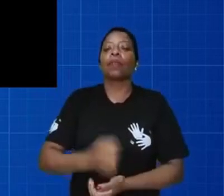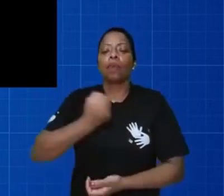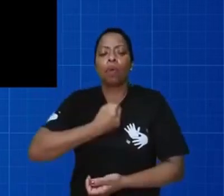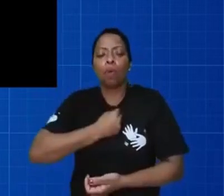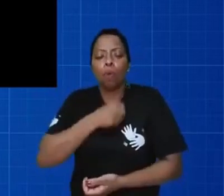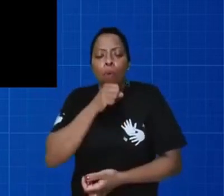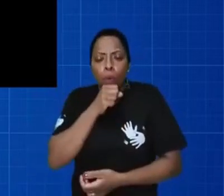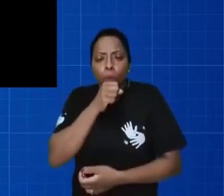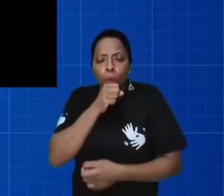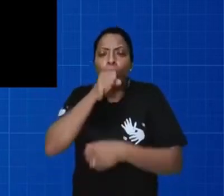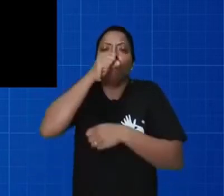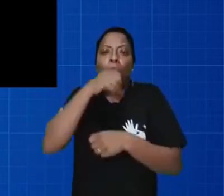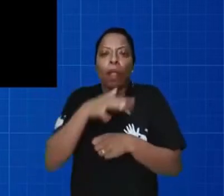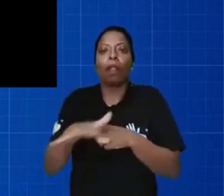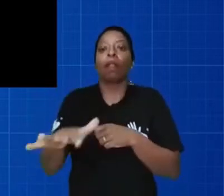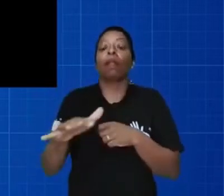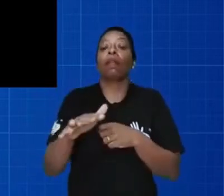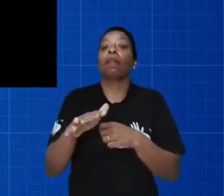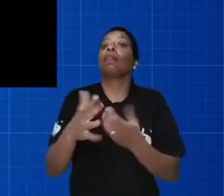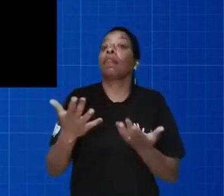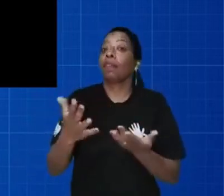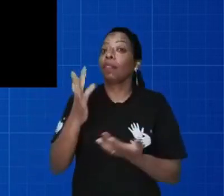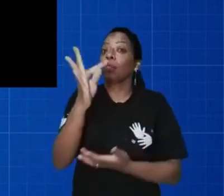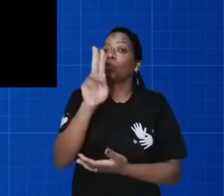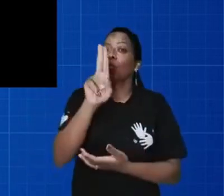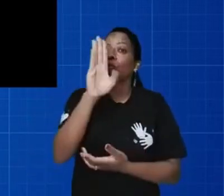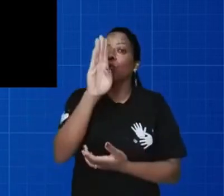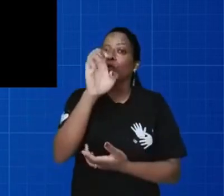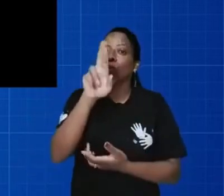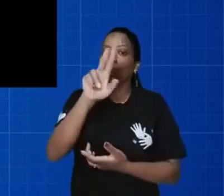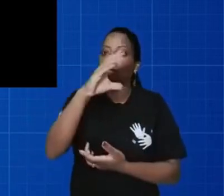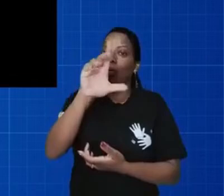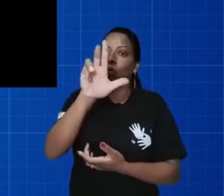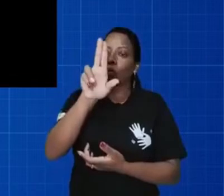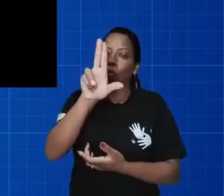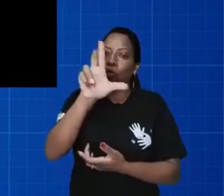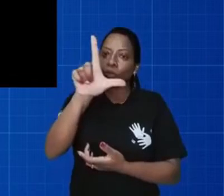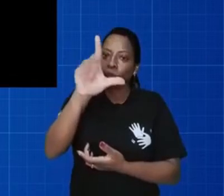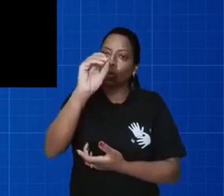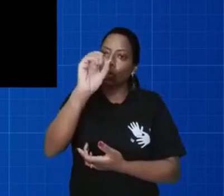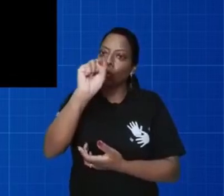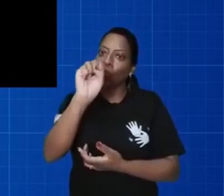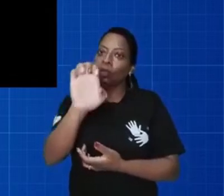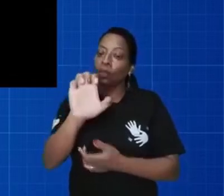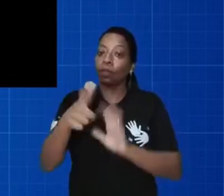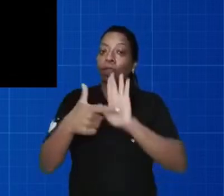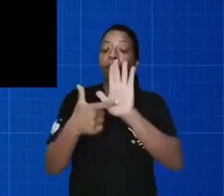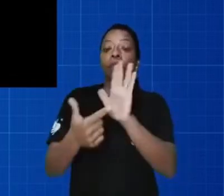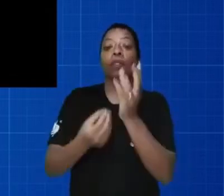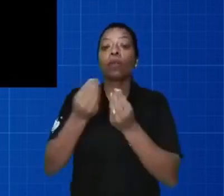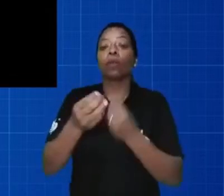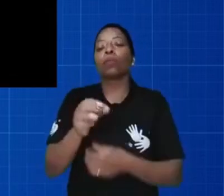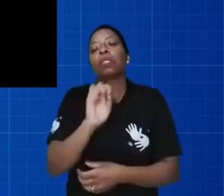pessoa tosse ou espirra, o bacilo fica ali no ar. Ela afeta geralmente os pulmões, mas pode afetar outras partes do corpo